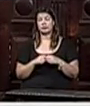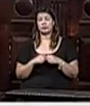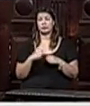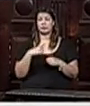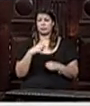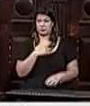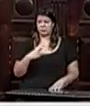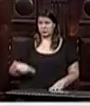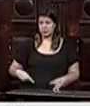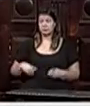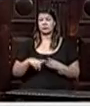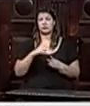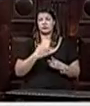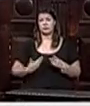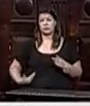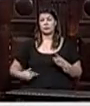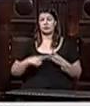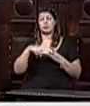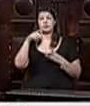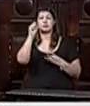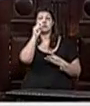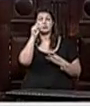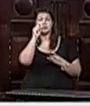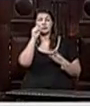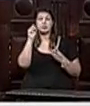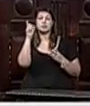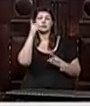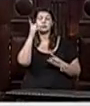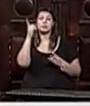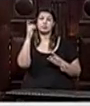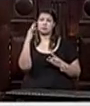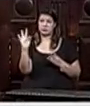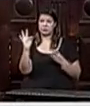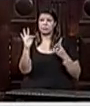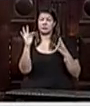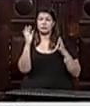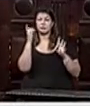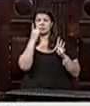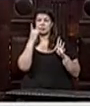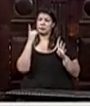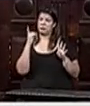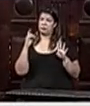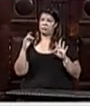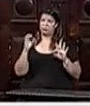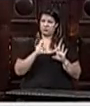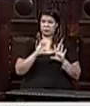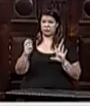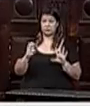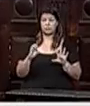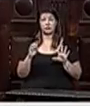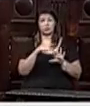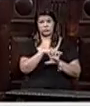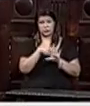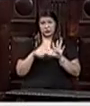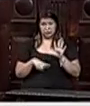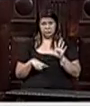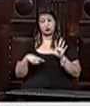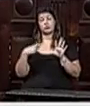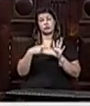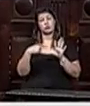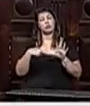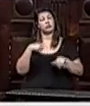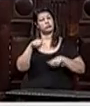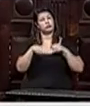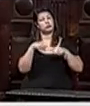presidente, governador, senador, deputado federal e deputado estadual, aprovando, nesta mudança que faríamos